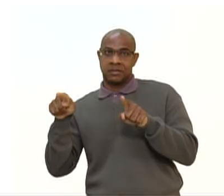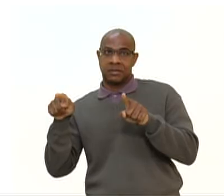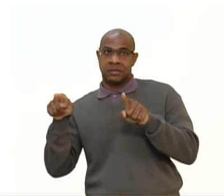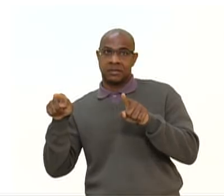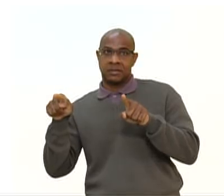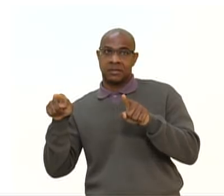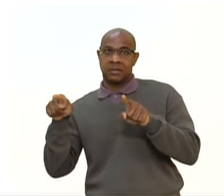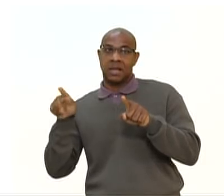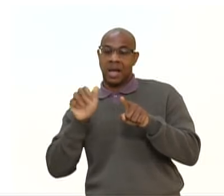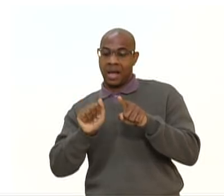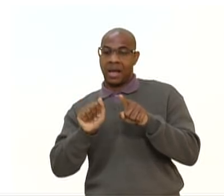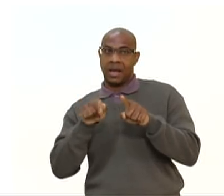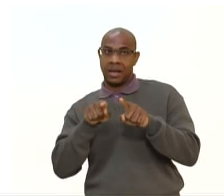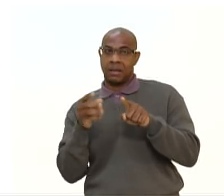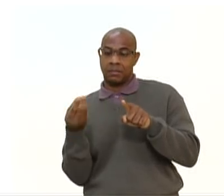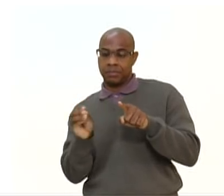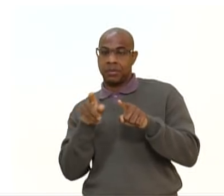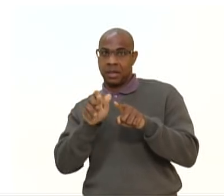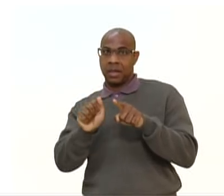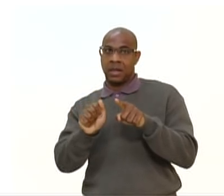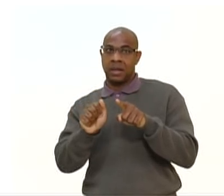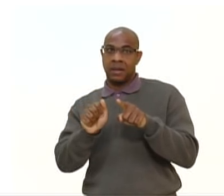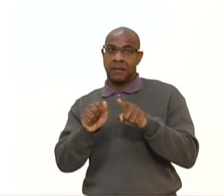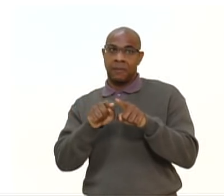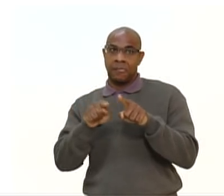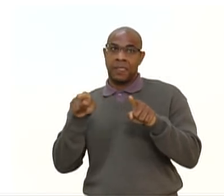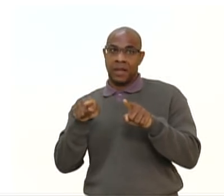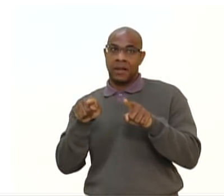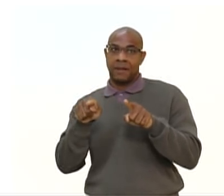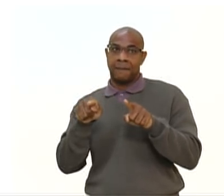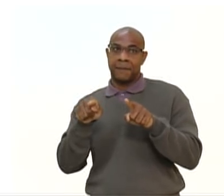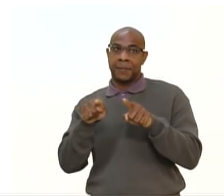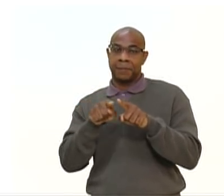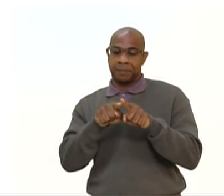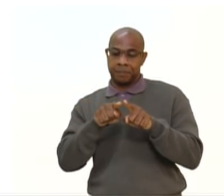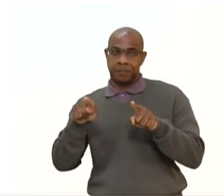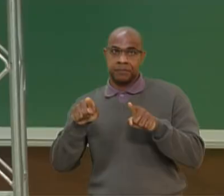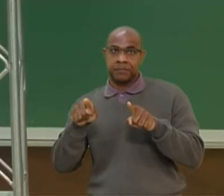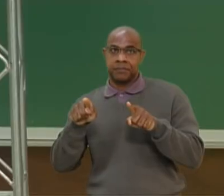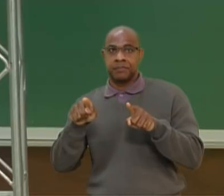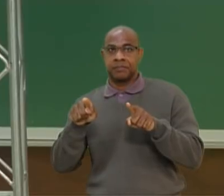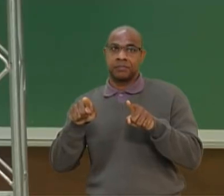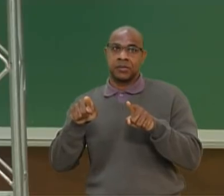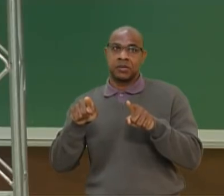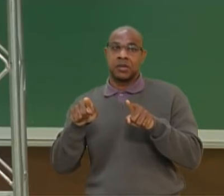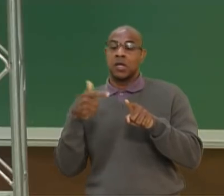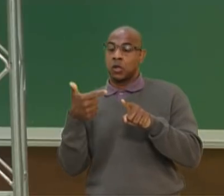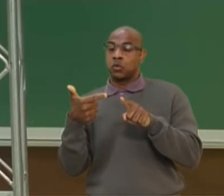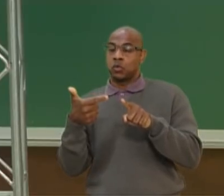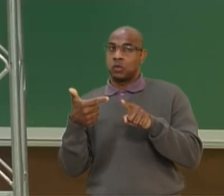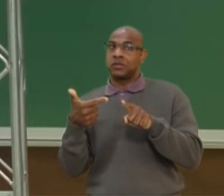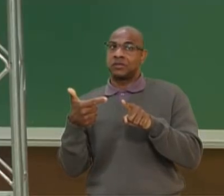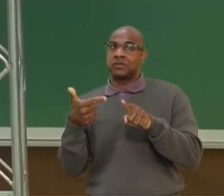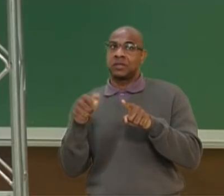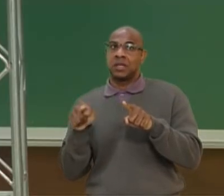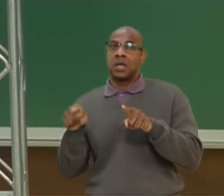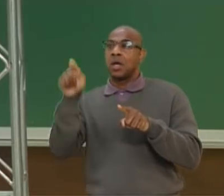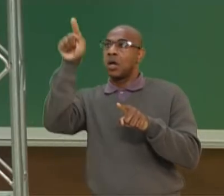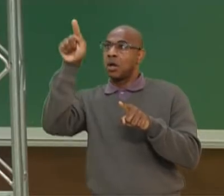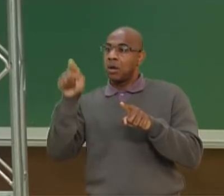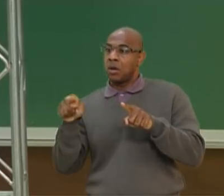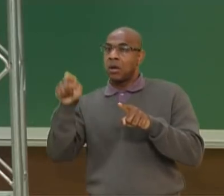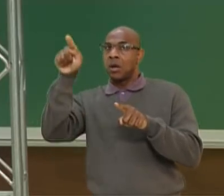que eu vou chamar de A, que a gente já está chamando de A, que nesse caso aqui vale, no meu desenho aqui vale 2, e o B